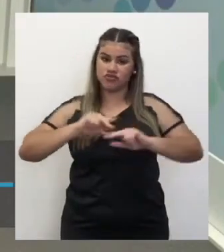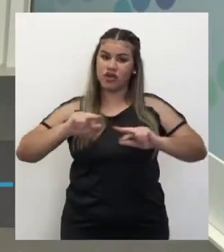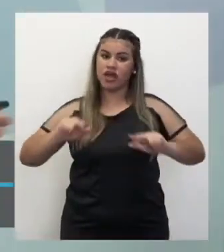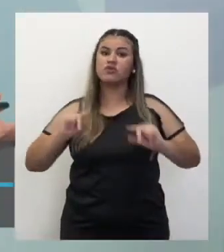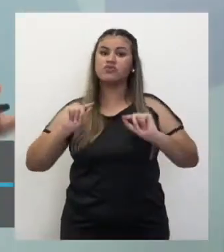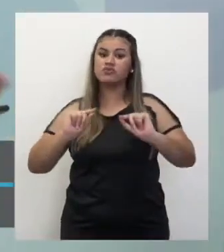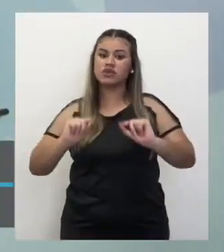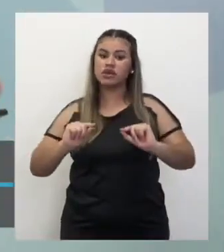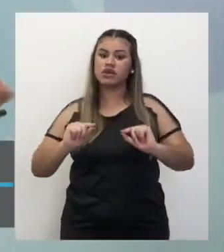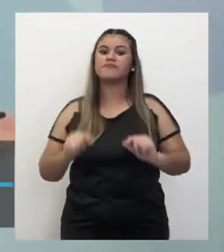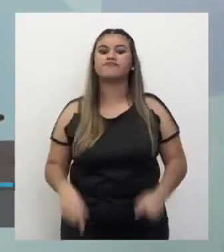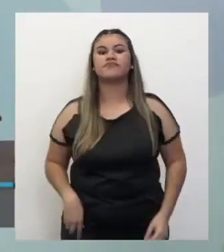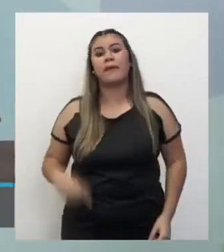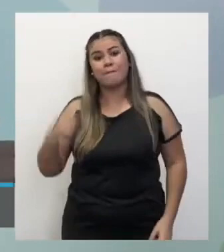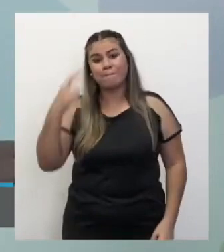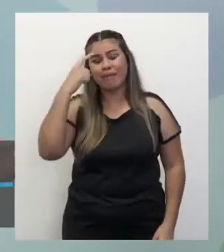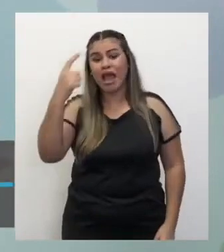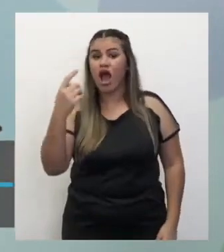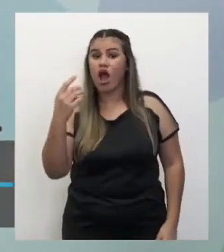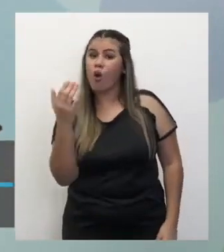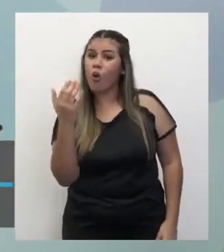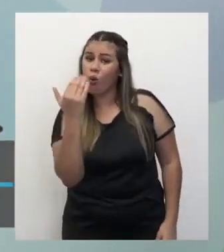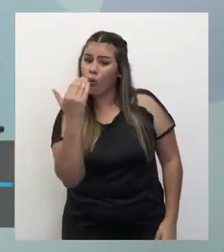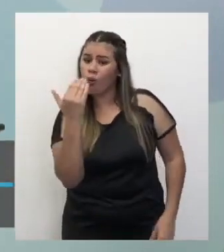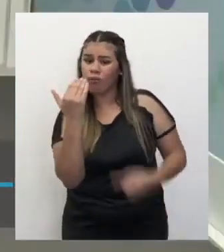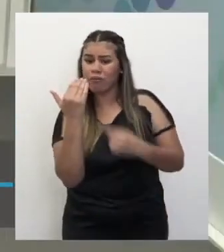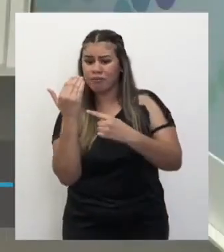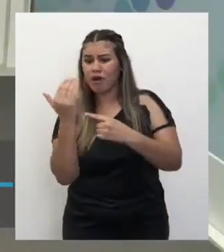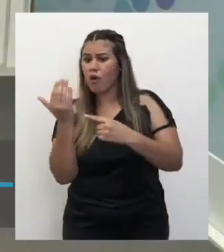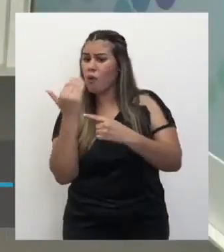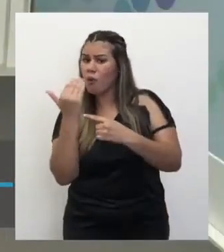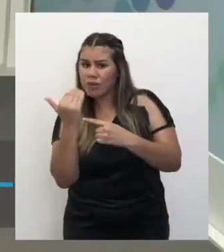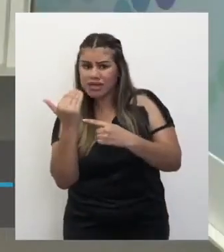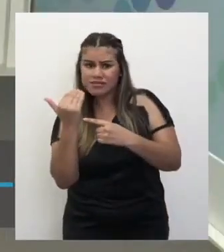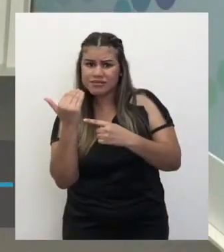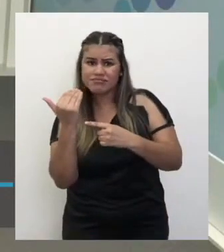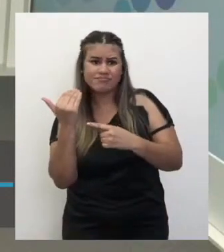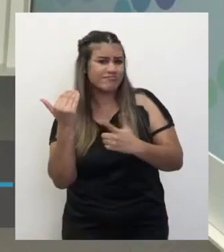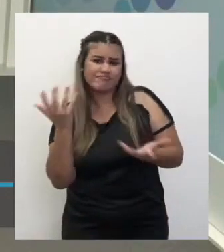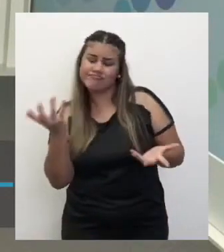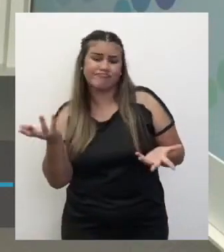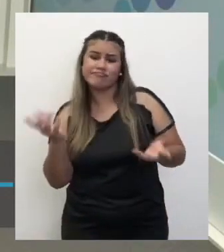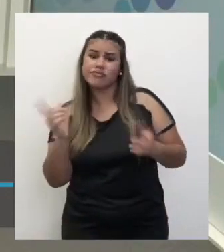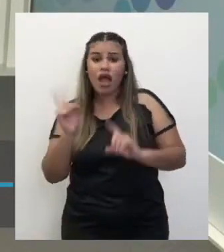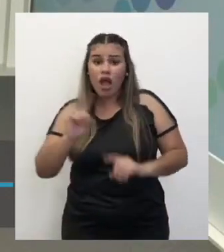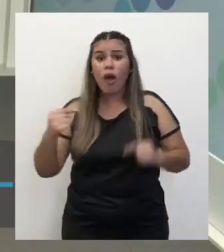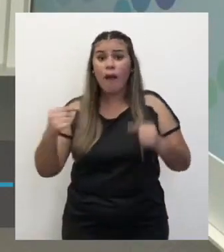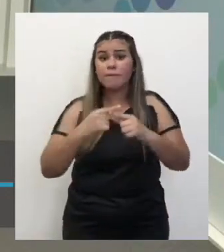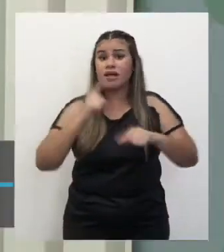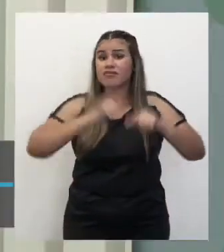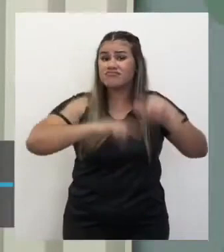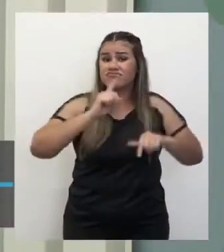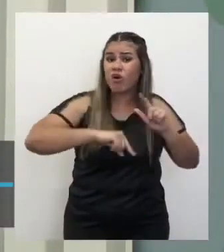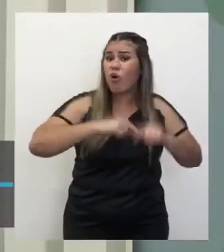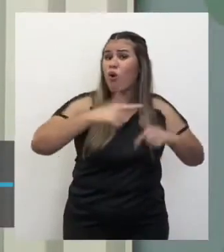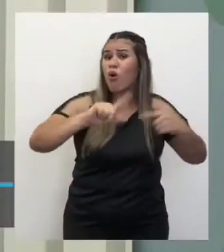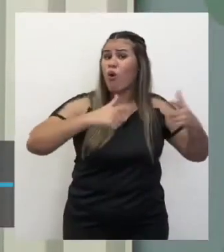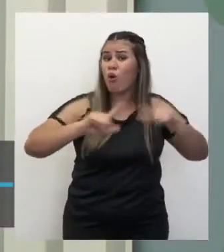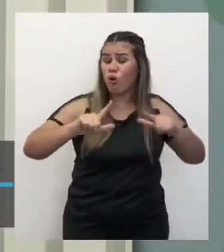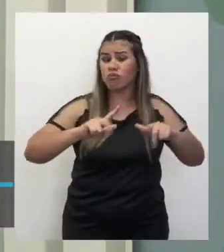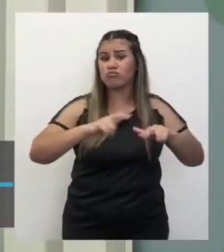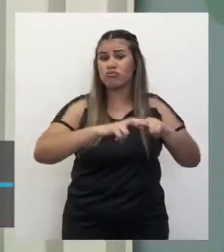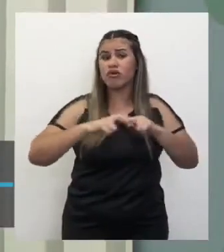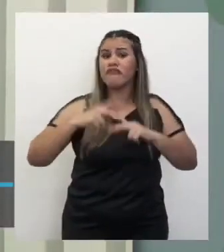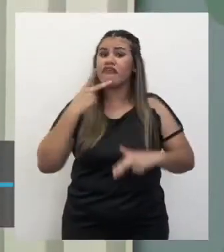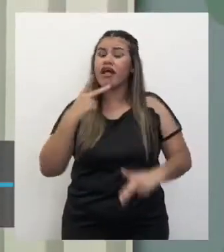A gente nem pode considerar como comida o que ele achava, Exato, né? porque não era comida. Exato. Então, olha, um animal... Por isso que ele não usa a palavra animal,